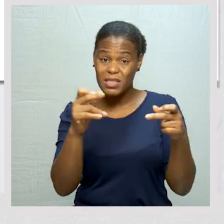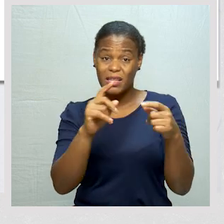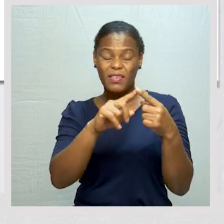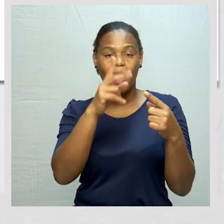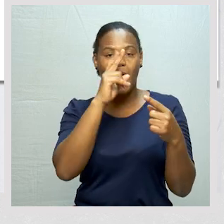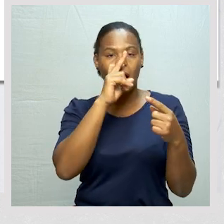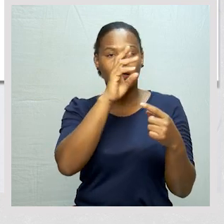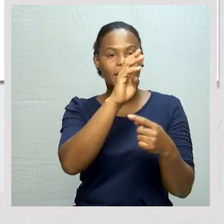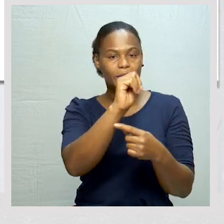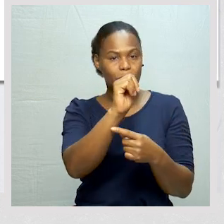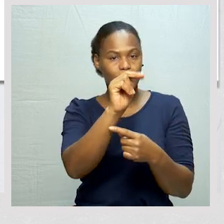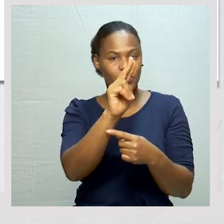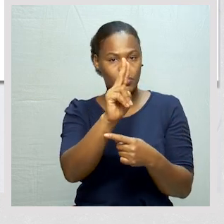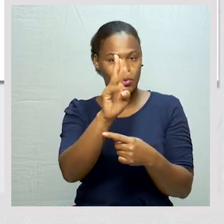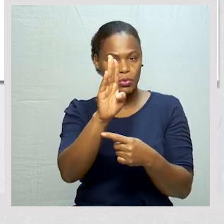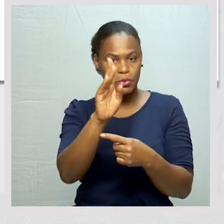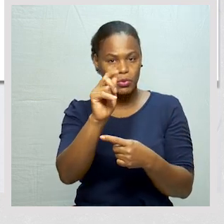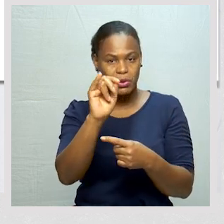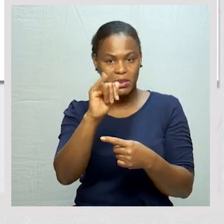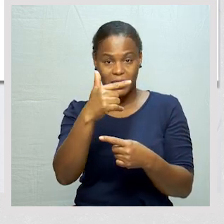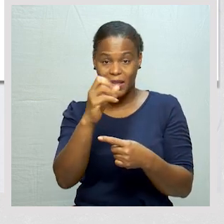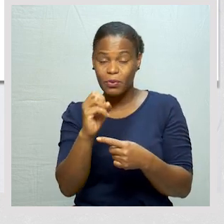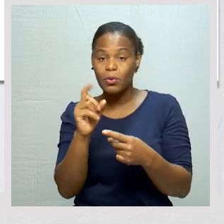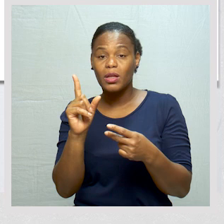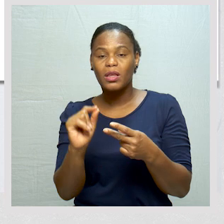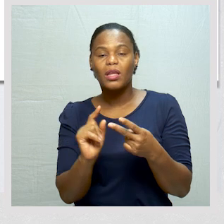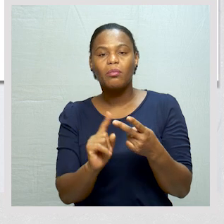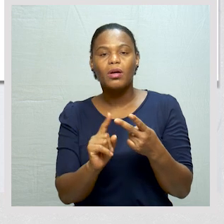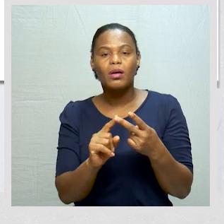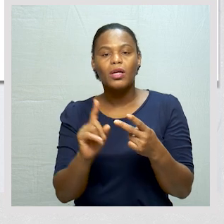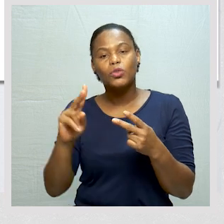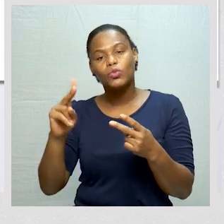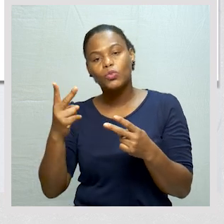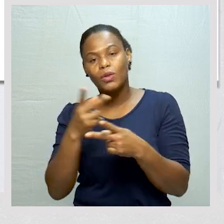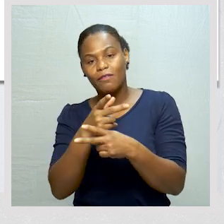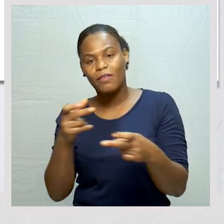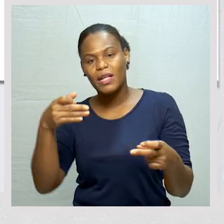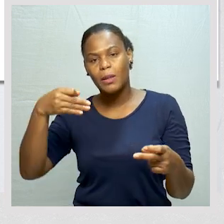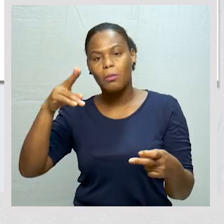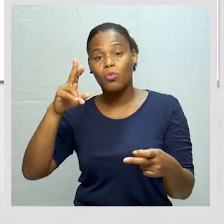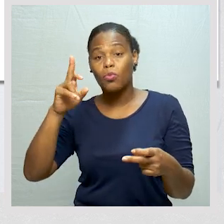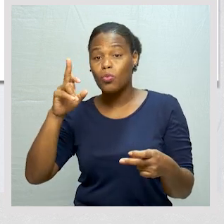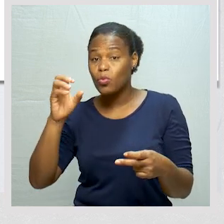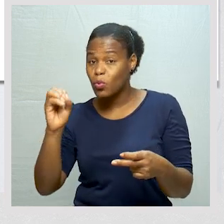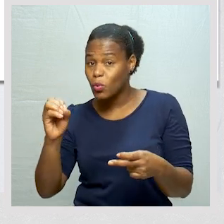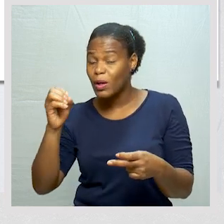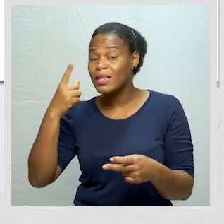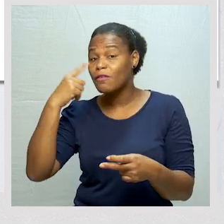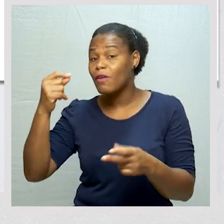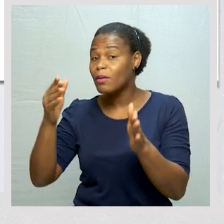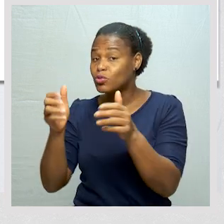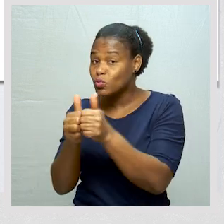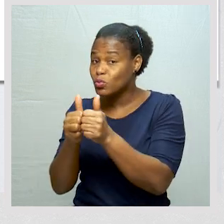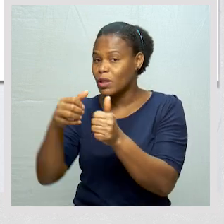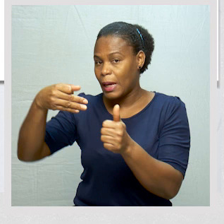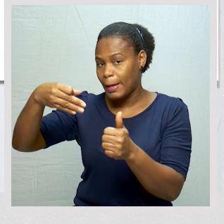que é o sujeito, e a segunda frase é puro, que é o predicado. Agora, vocês lá em casa